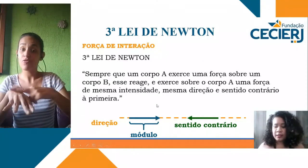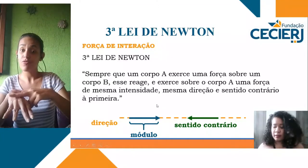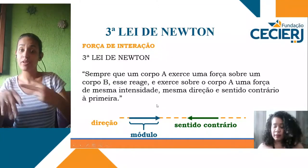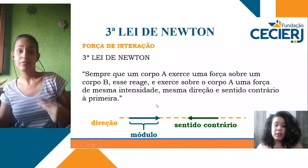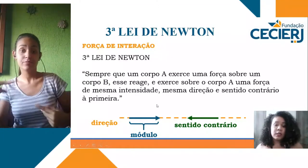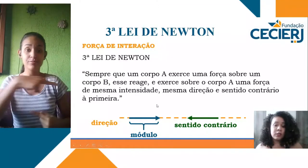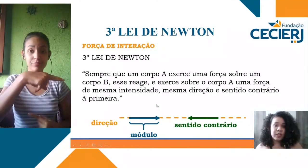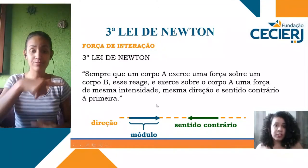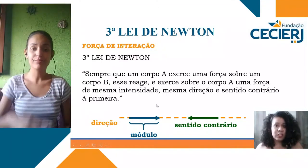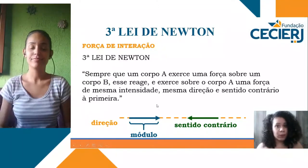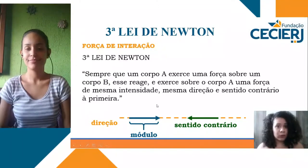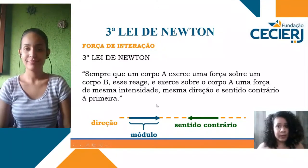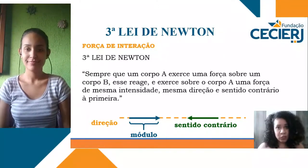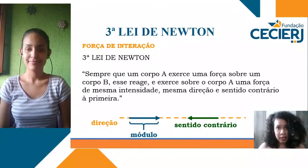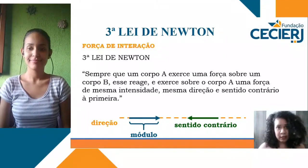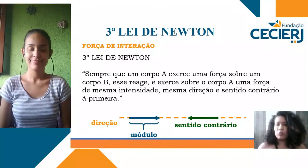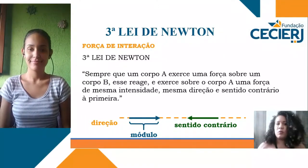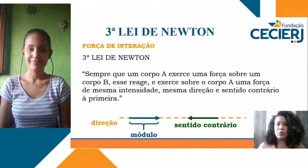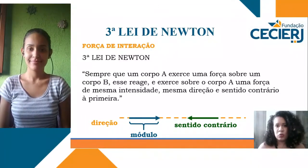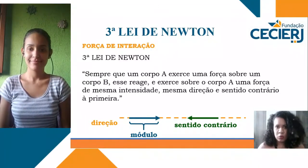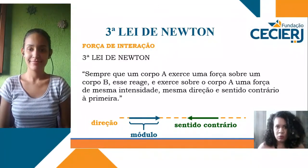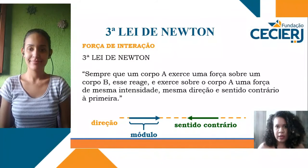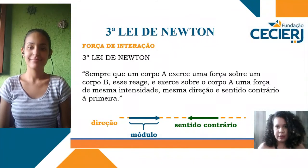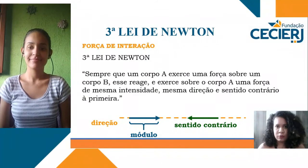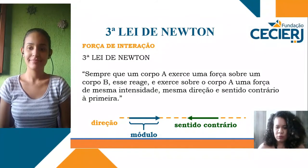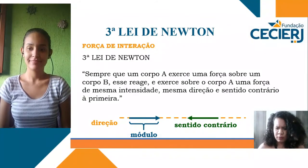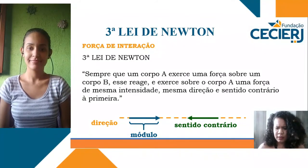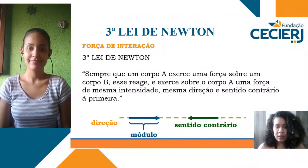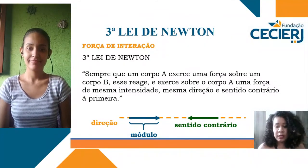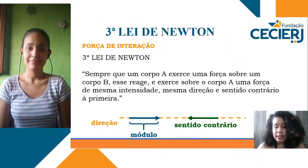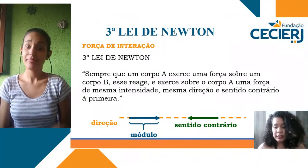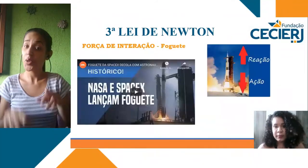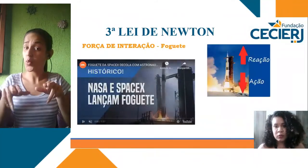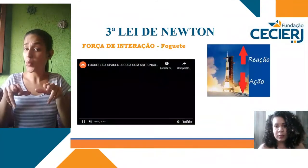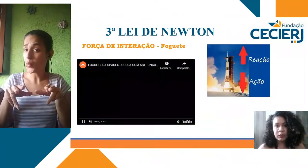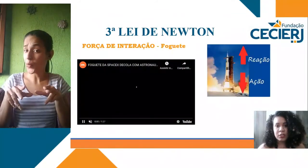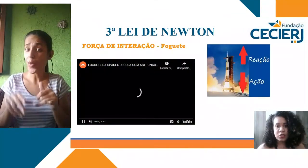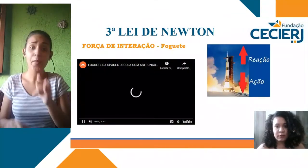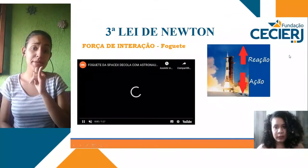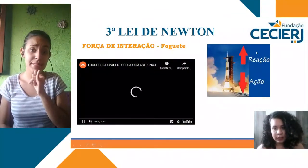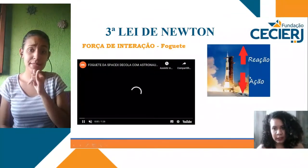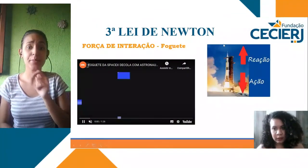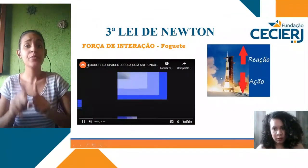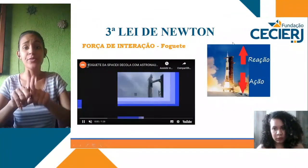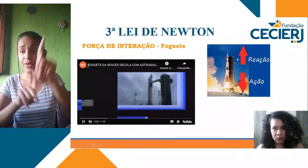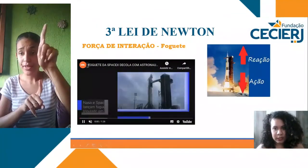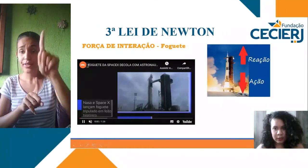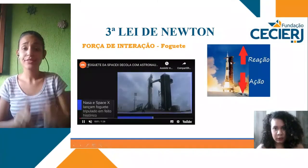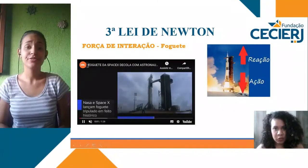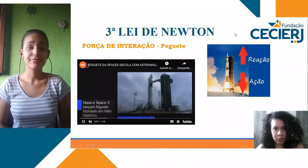para a direita e o verde ele aponta para a esquerda, estão em sentidos contrários, tudo bem? Que é exatamente o exemplo que a gente viu aqui,